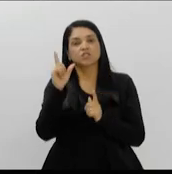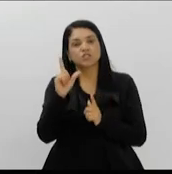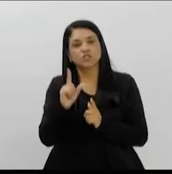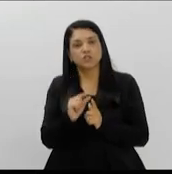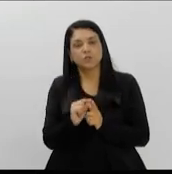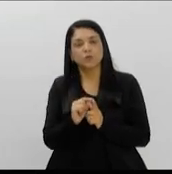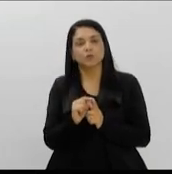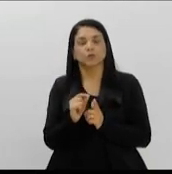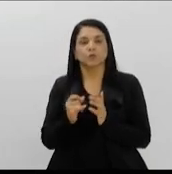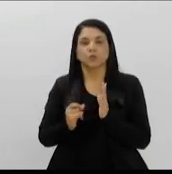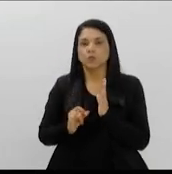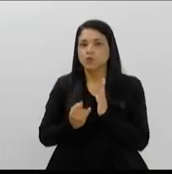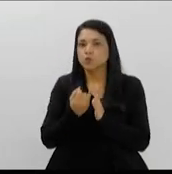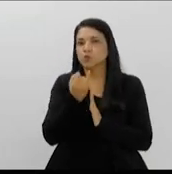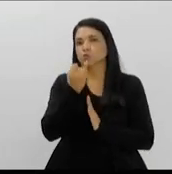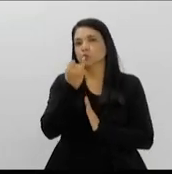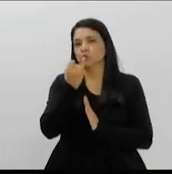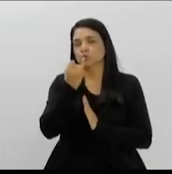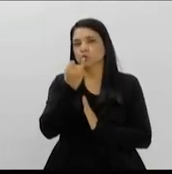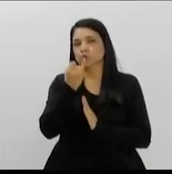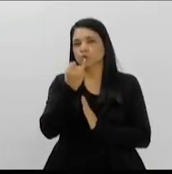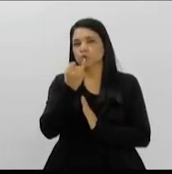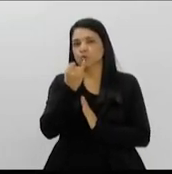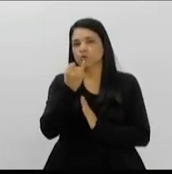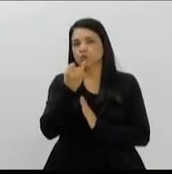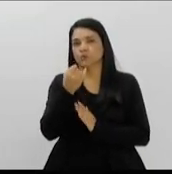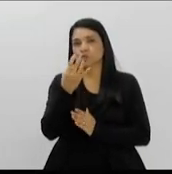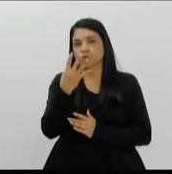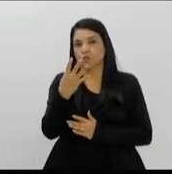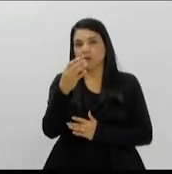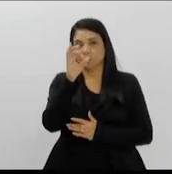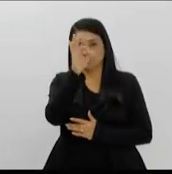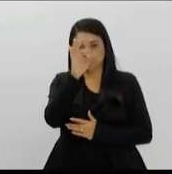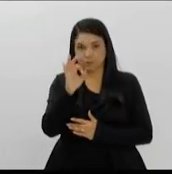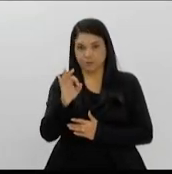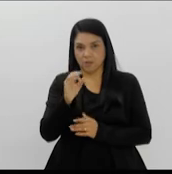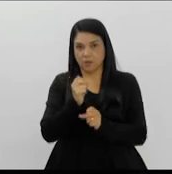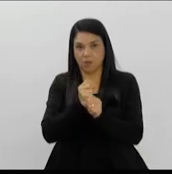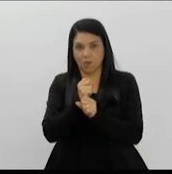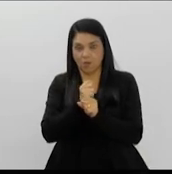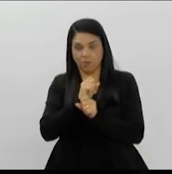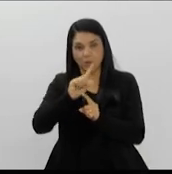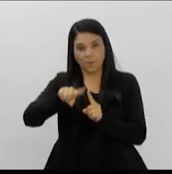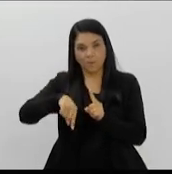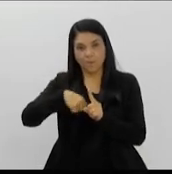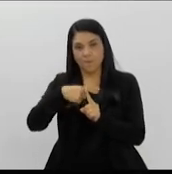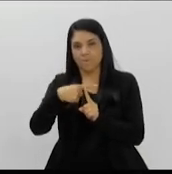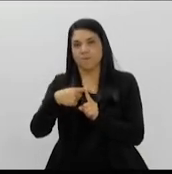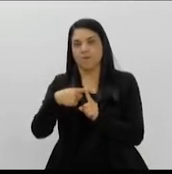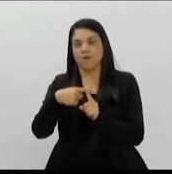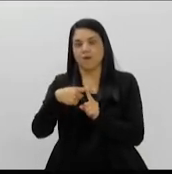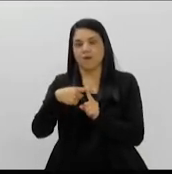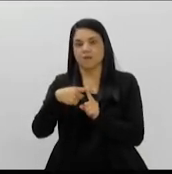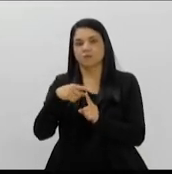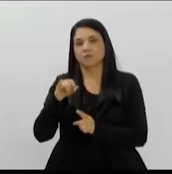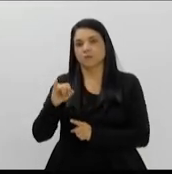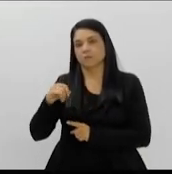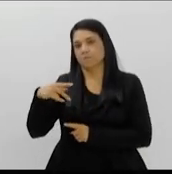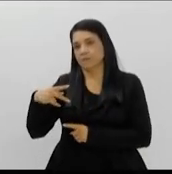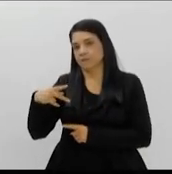juros extorsivos de 4% ao ano, mais o